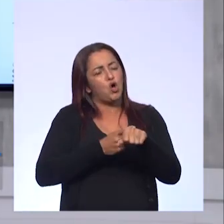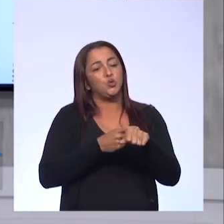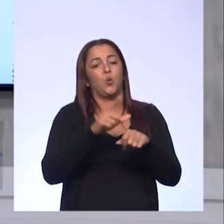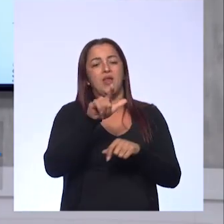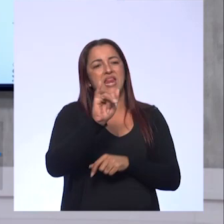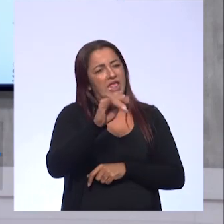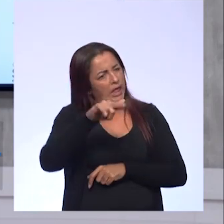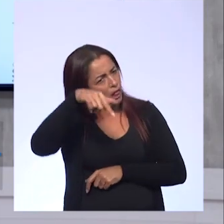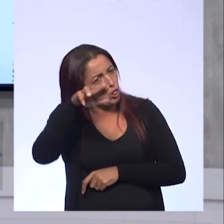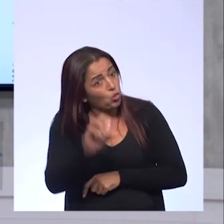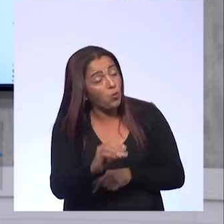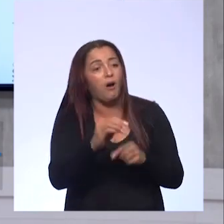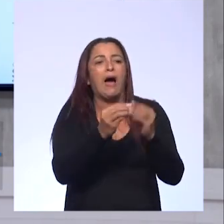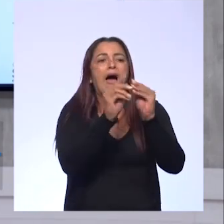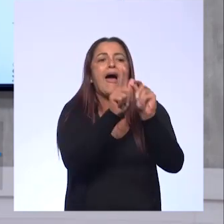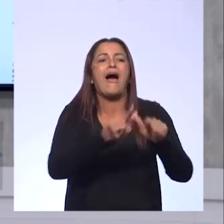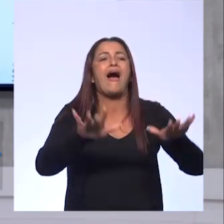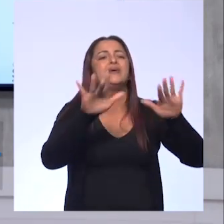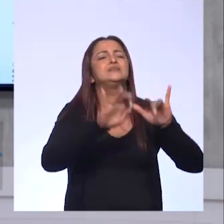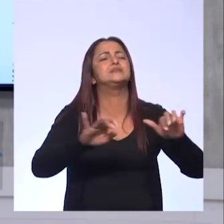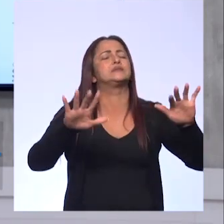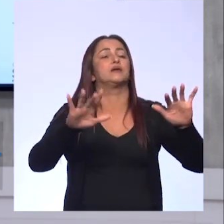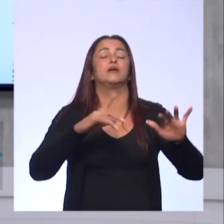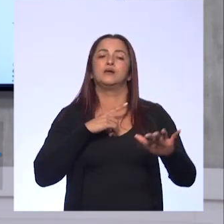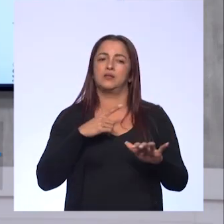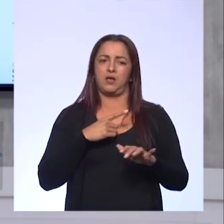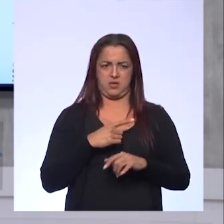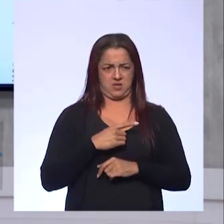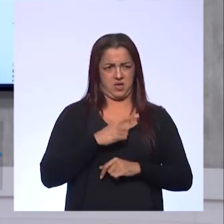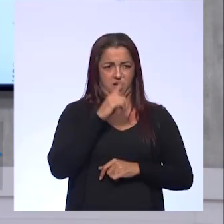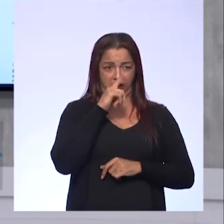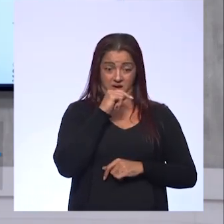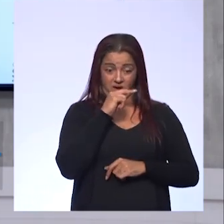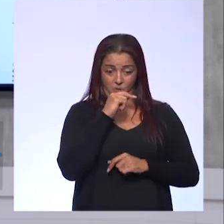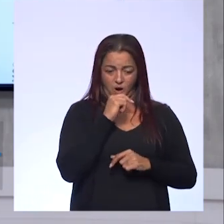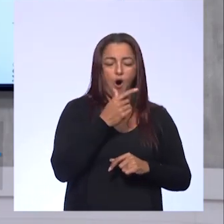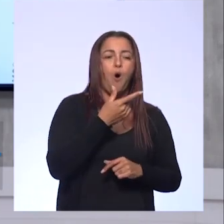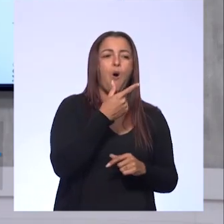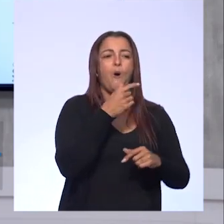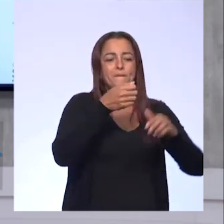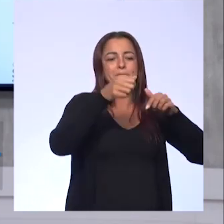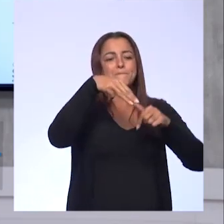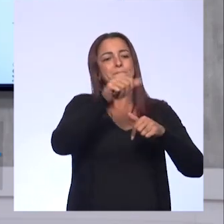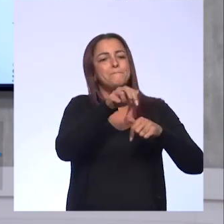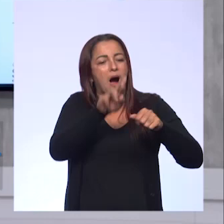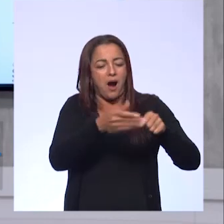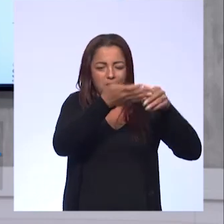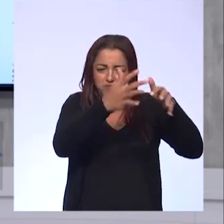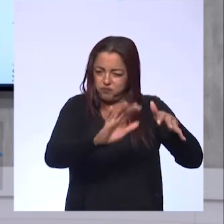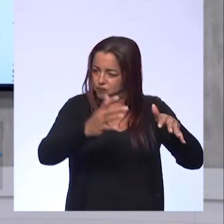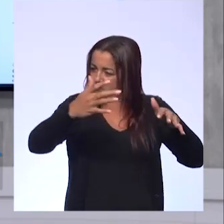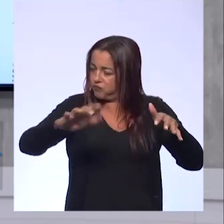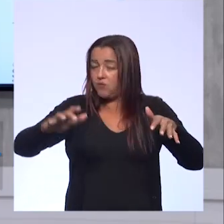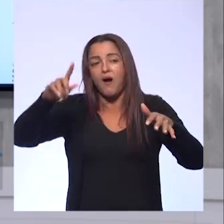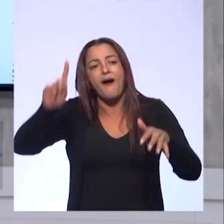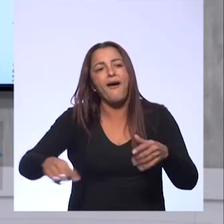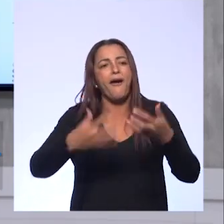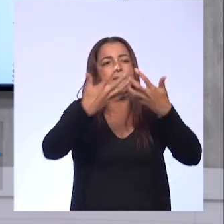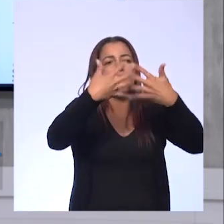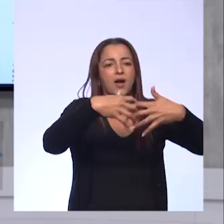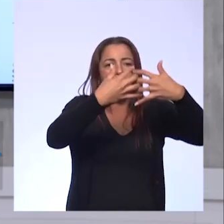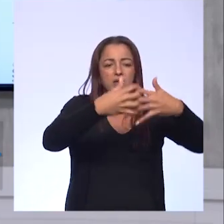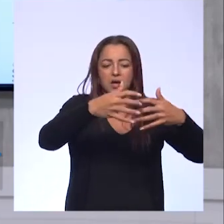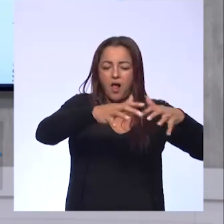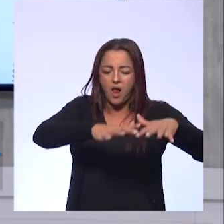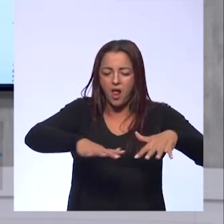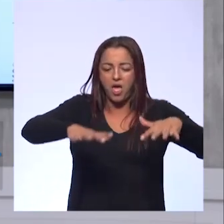ou seja o som se propaga em um material onda do mar sim uma onda mecânica porque Como o meio que ela se propaga a água